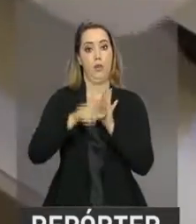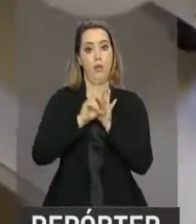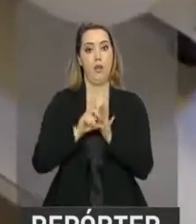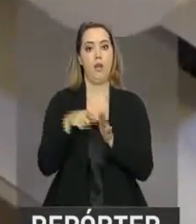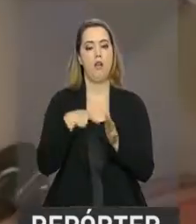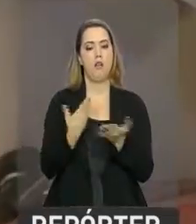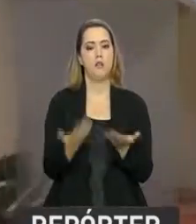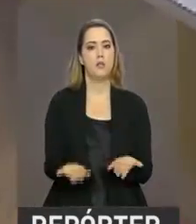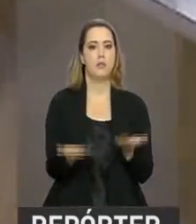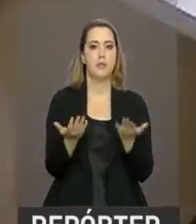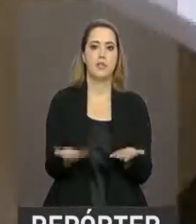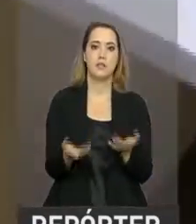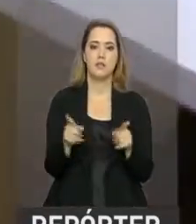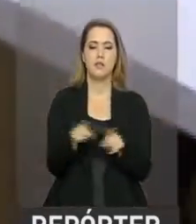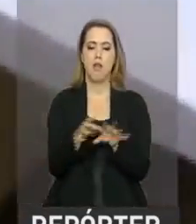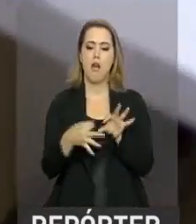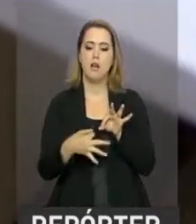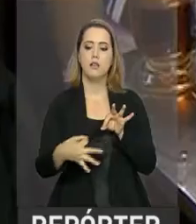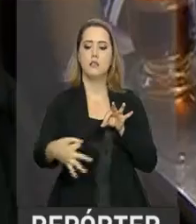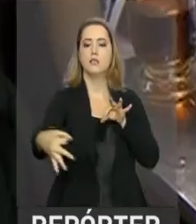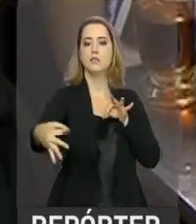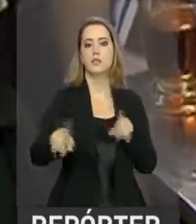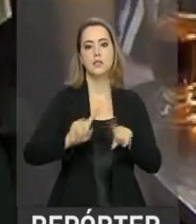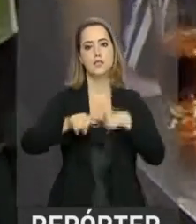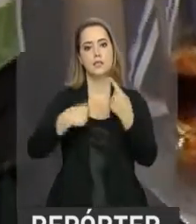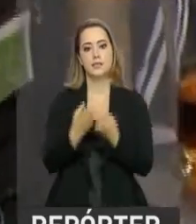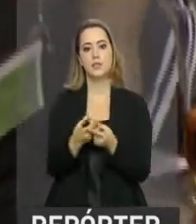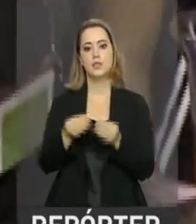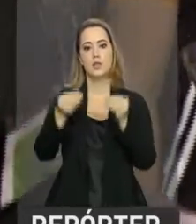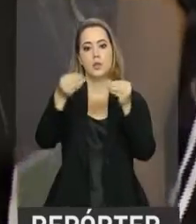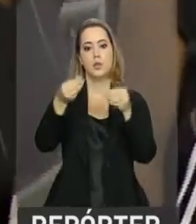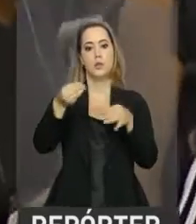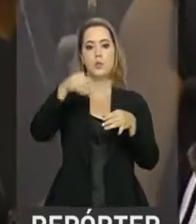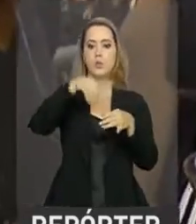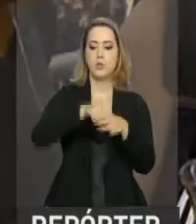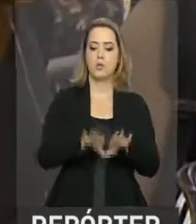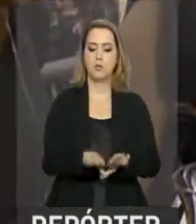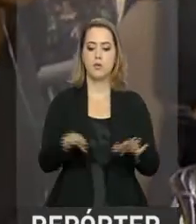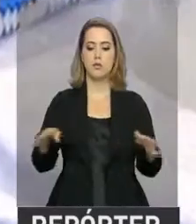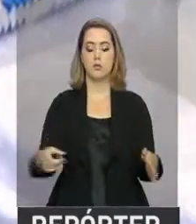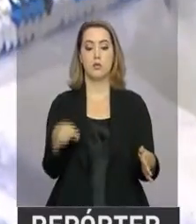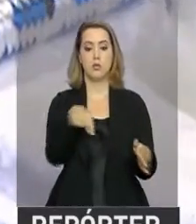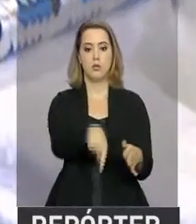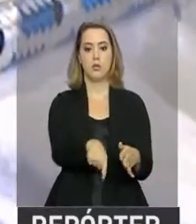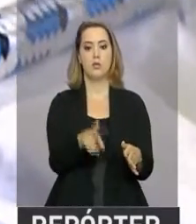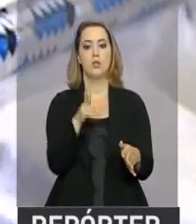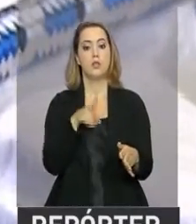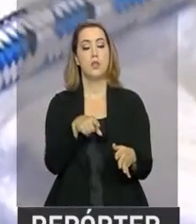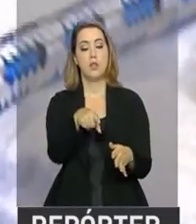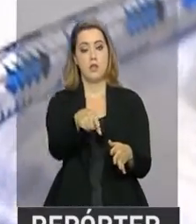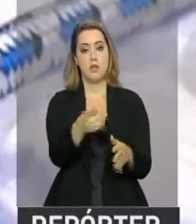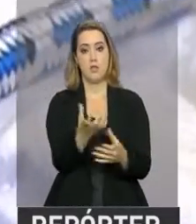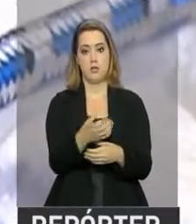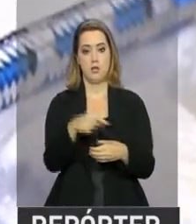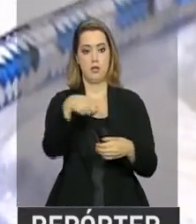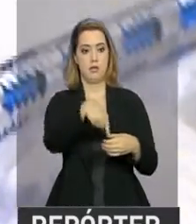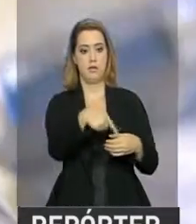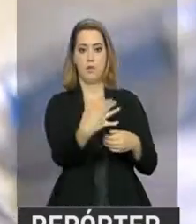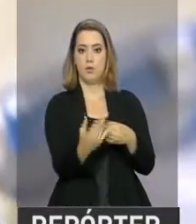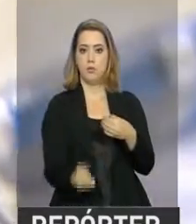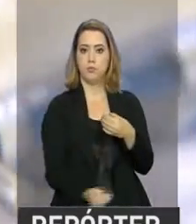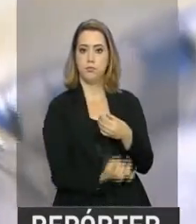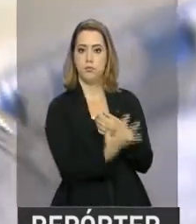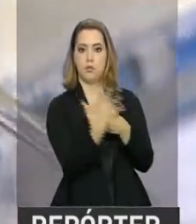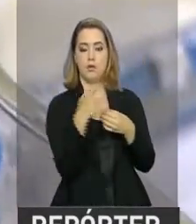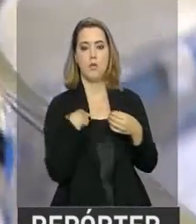pesadas e medidas logo depois são colocadas nessa mesa e é pra esse vidro transparente que vai o